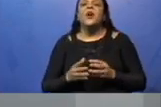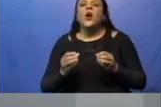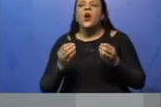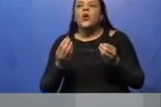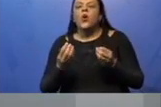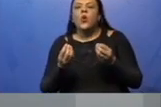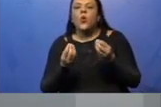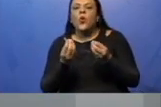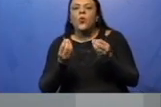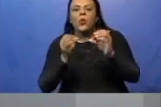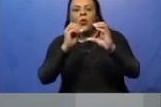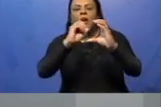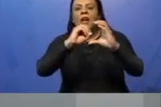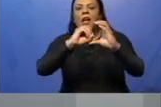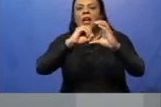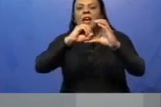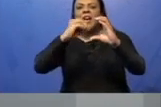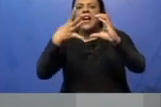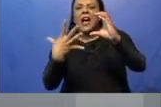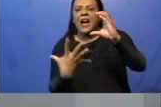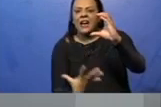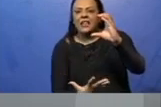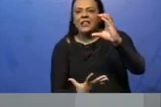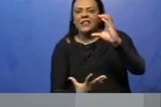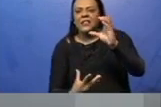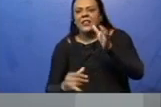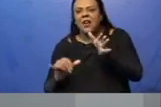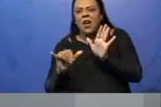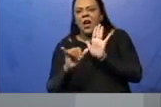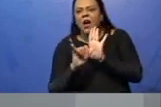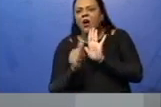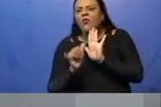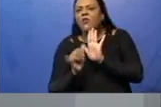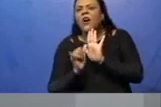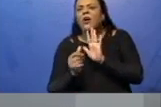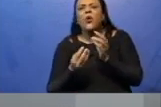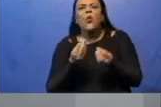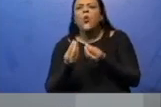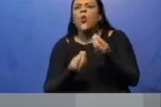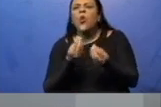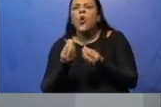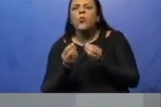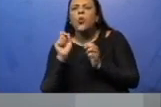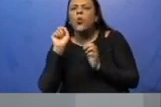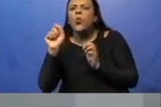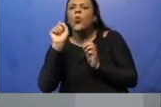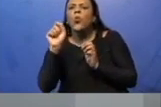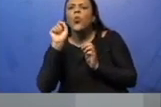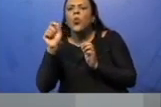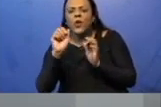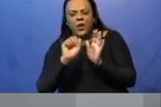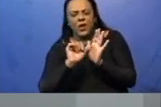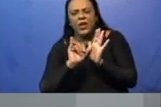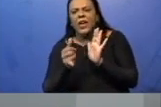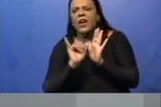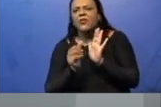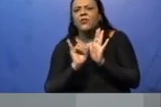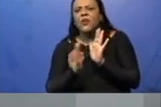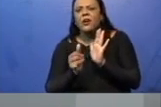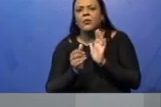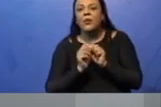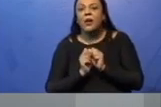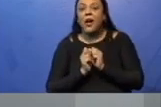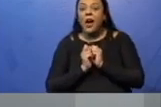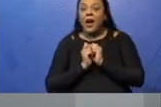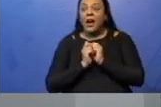Características de uma fábula. Vocês se lembram? Quais são as características da fábula? O que é uma fábula, então? Vocês recordam? Primeira